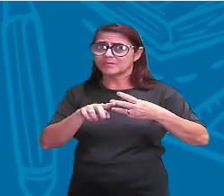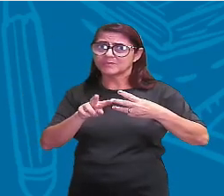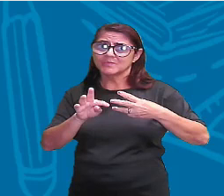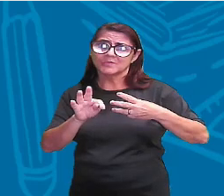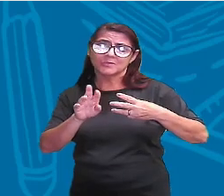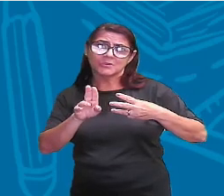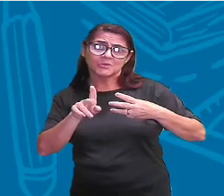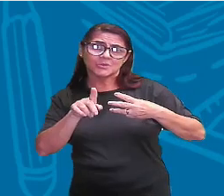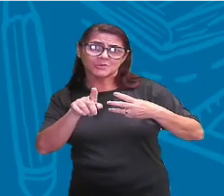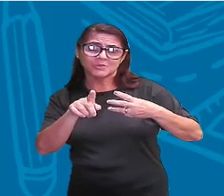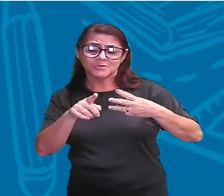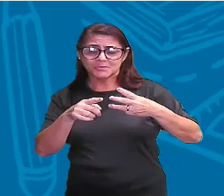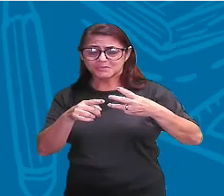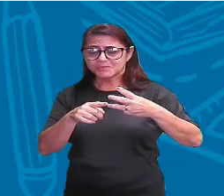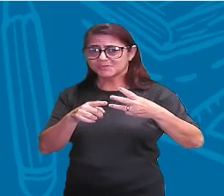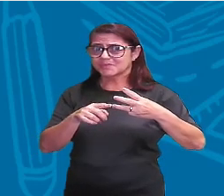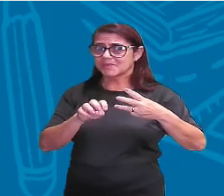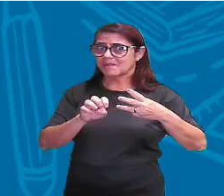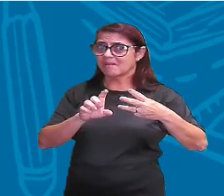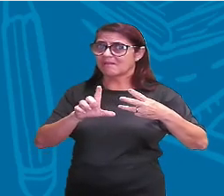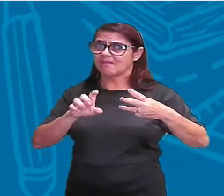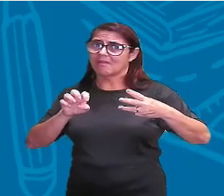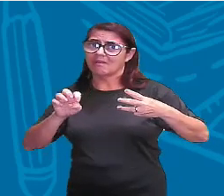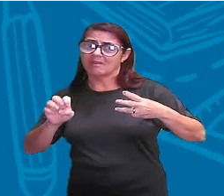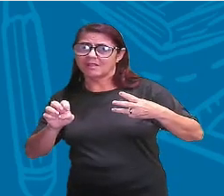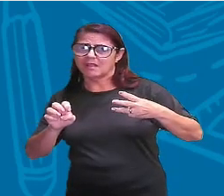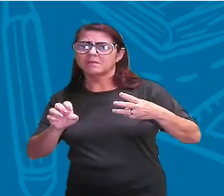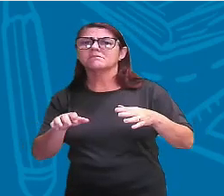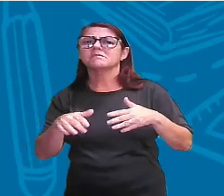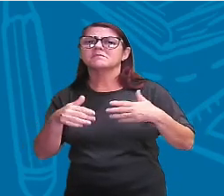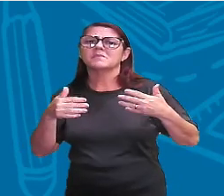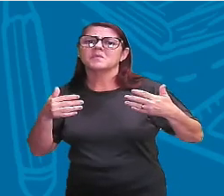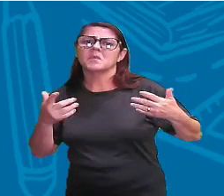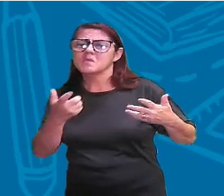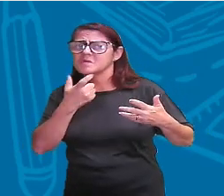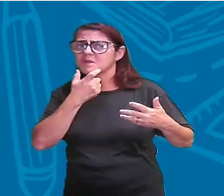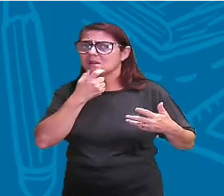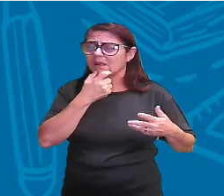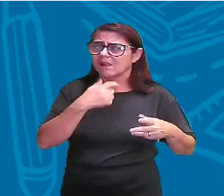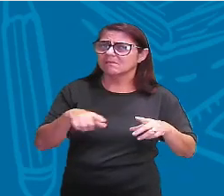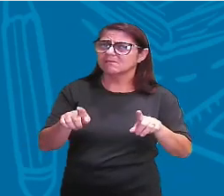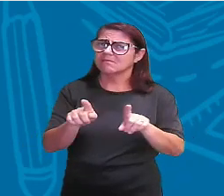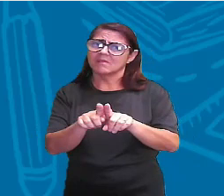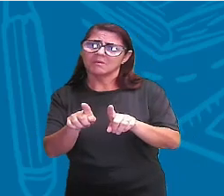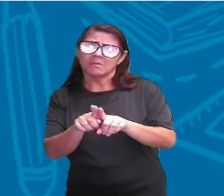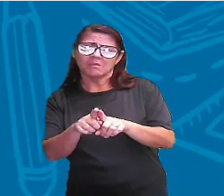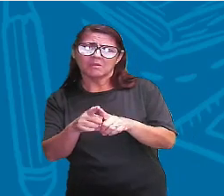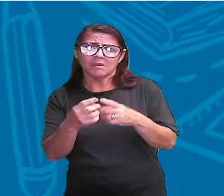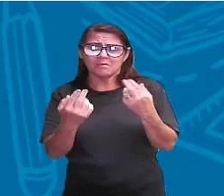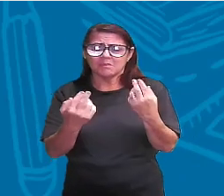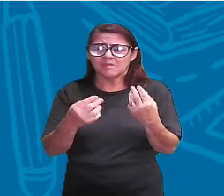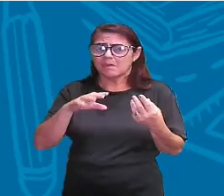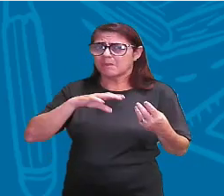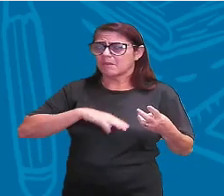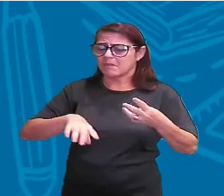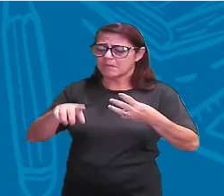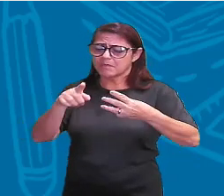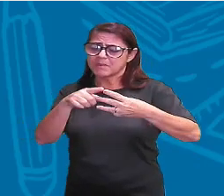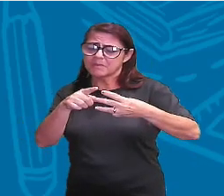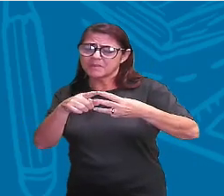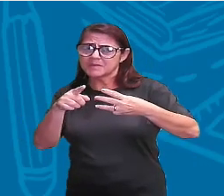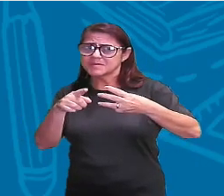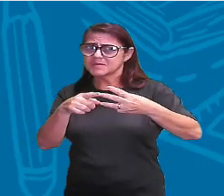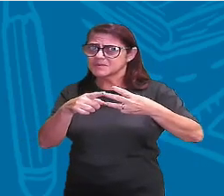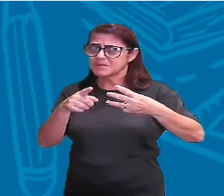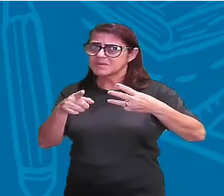temos. Só que a gente precisa saber quem são essas pessoas que fazem o papel de primeira, segunda